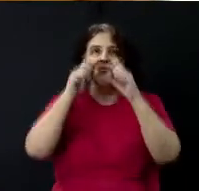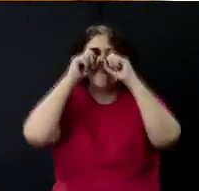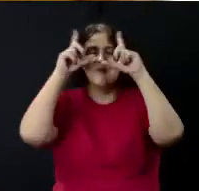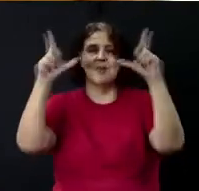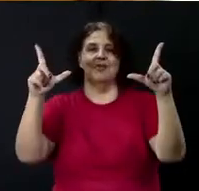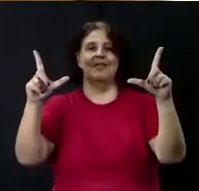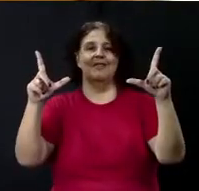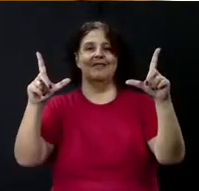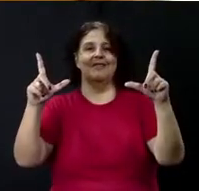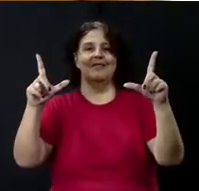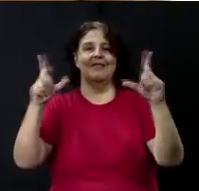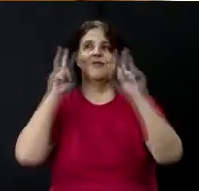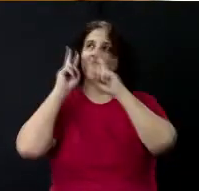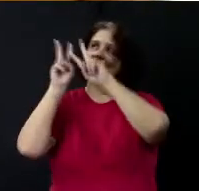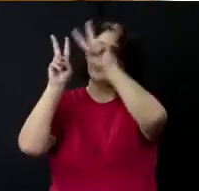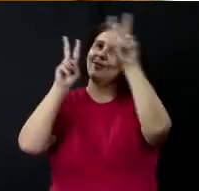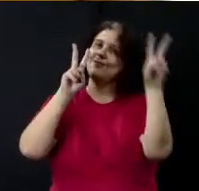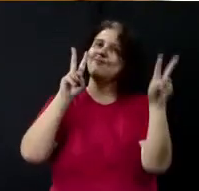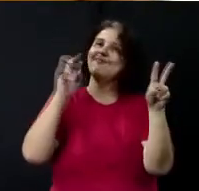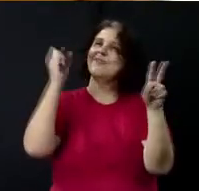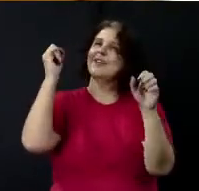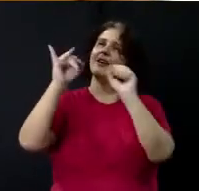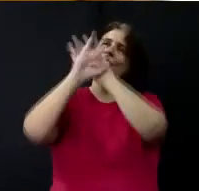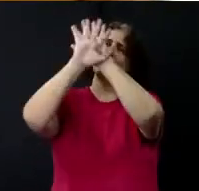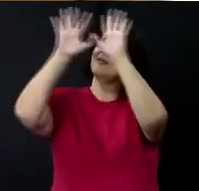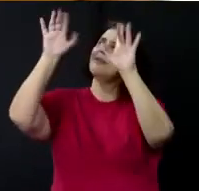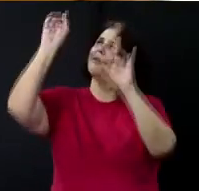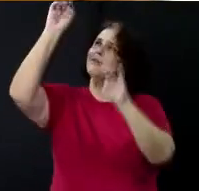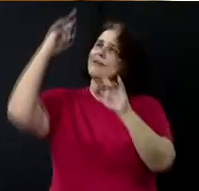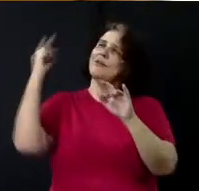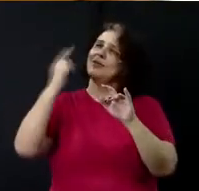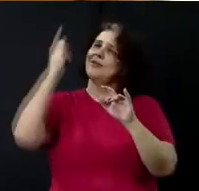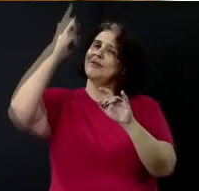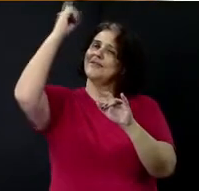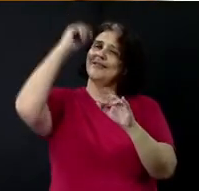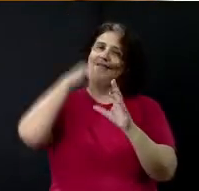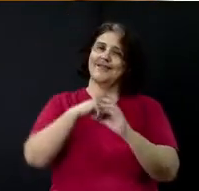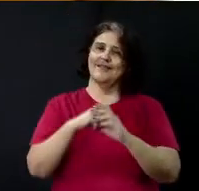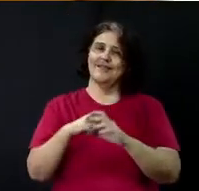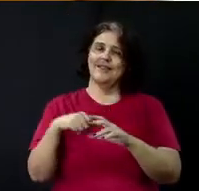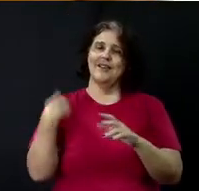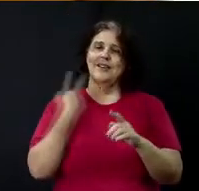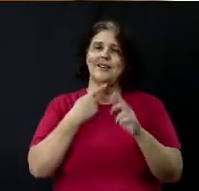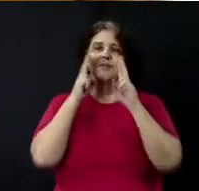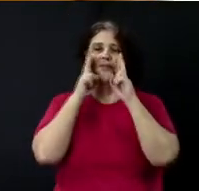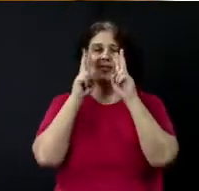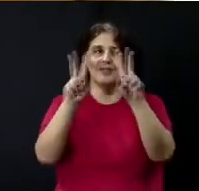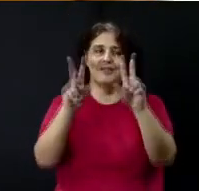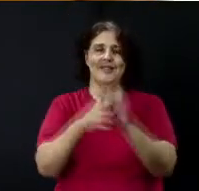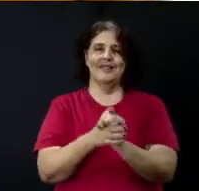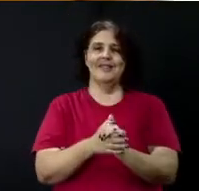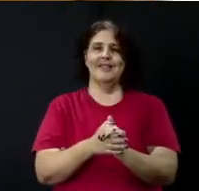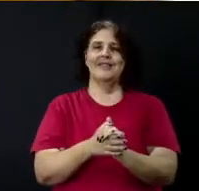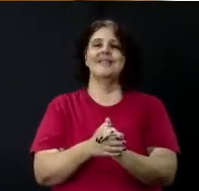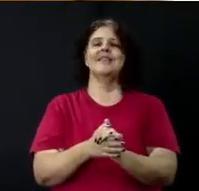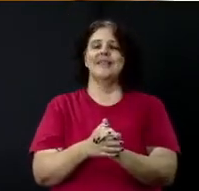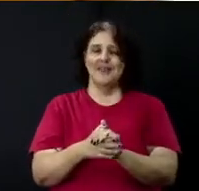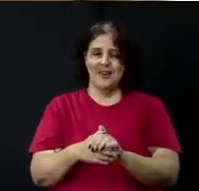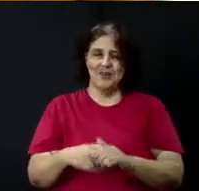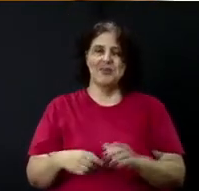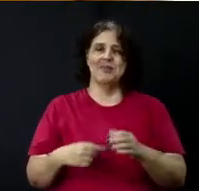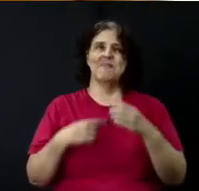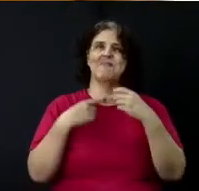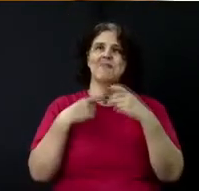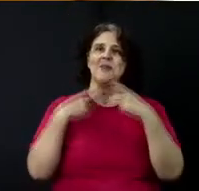abertos, contemplando a glória do Altíssimo. Isso é um testemunho marcante e impactante